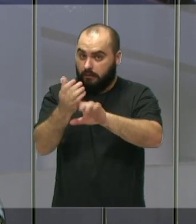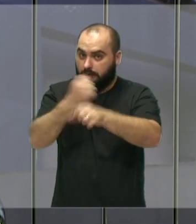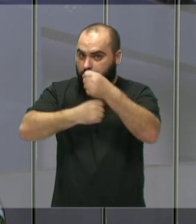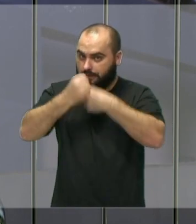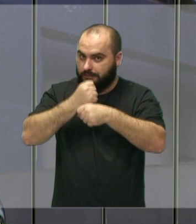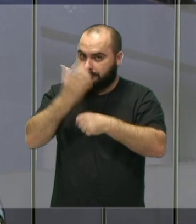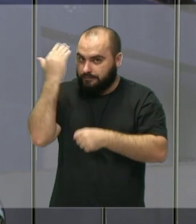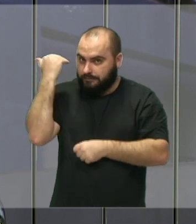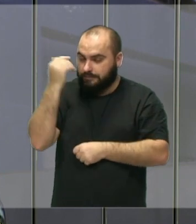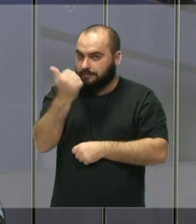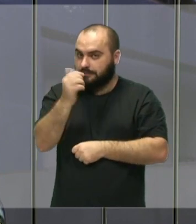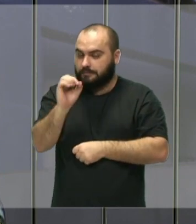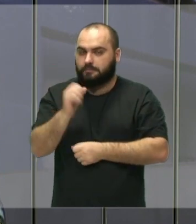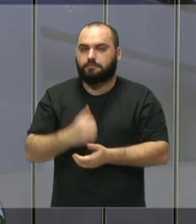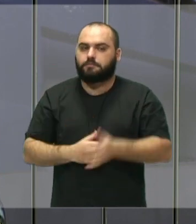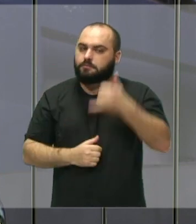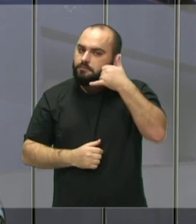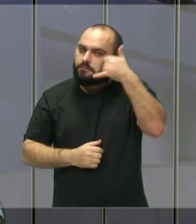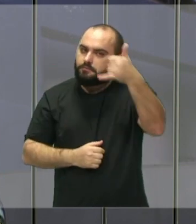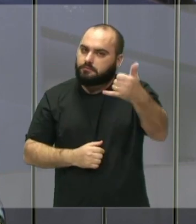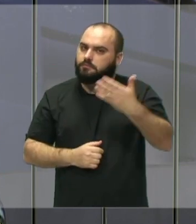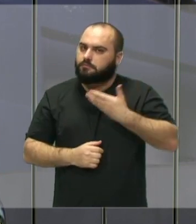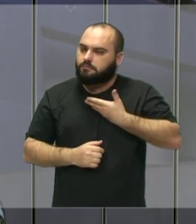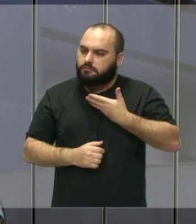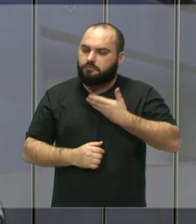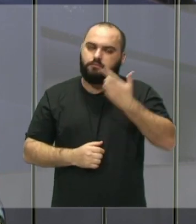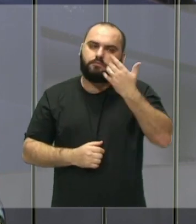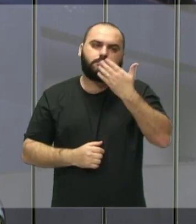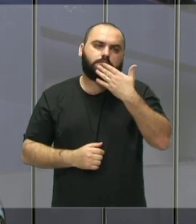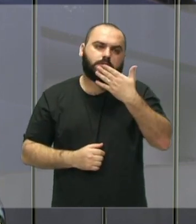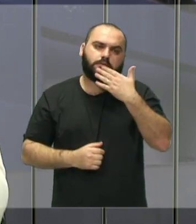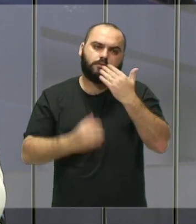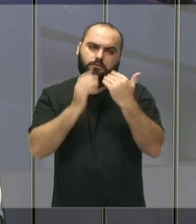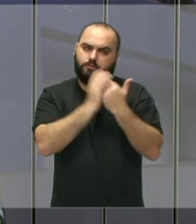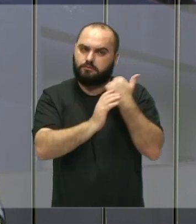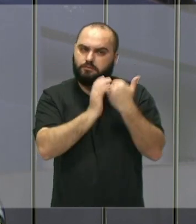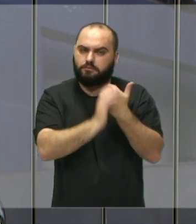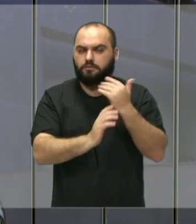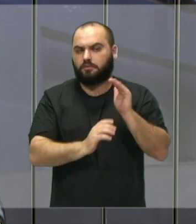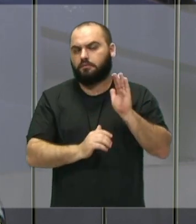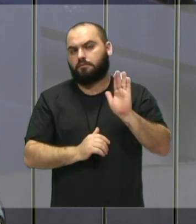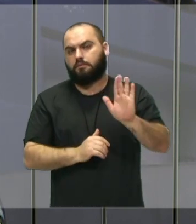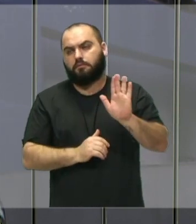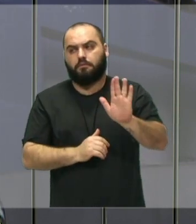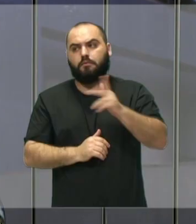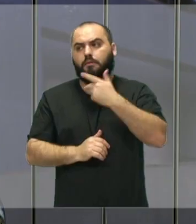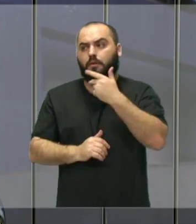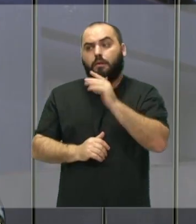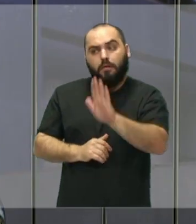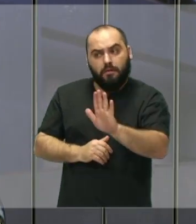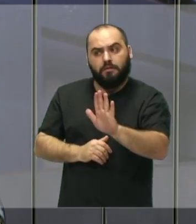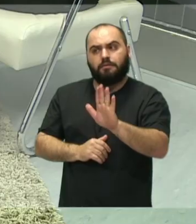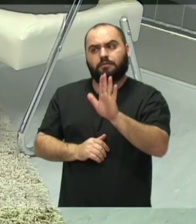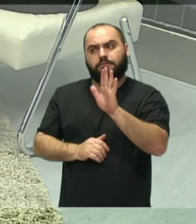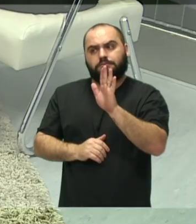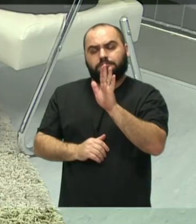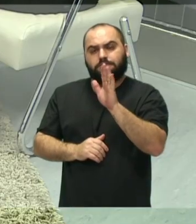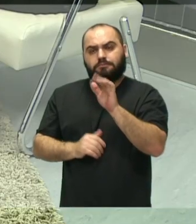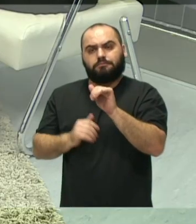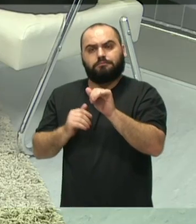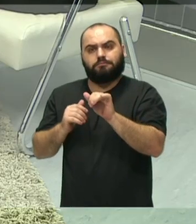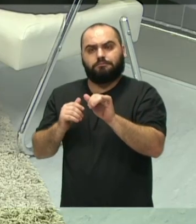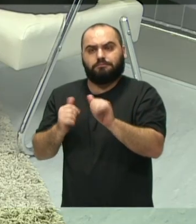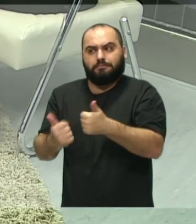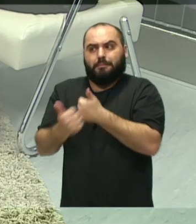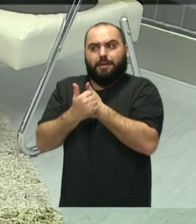essa vontade. Aí liguei para um amigo meu, pedindo conselho, ele falou, olha, Aline, está muito em cima, mas vamos ver o que a